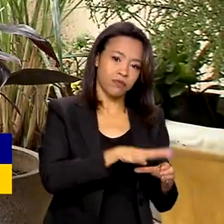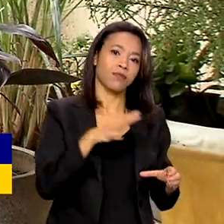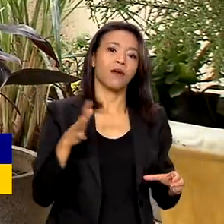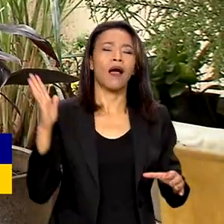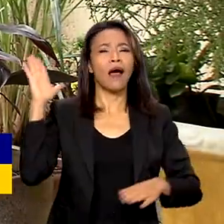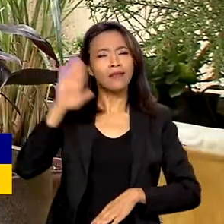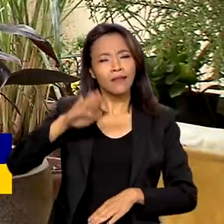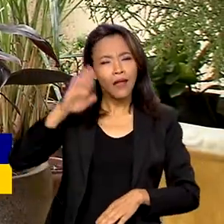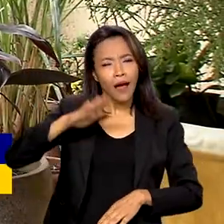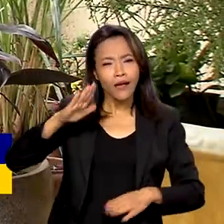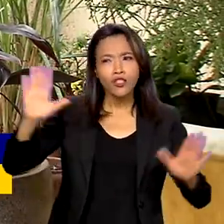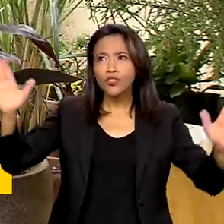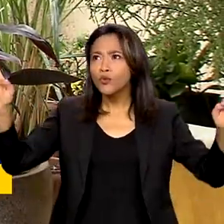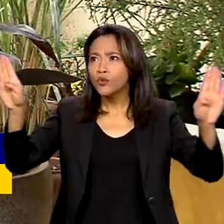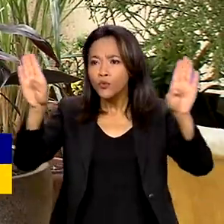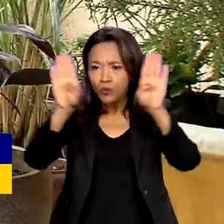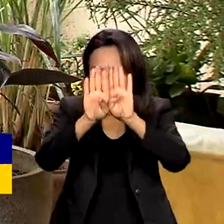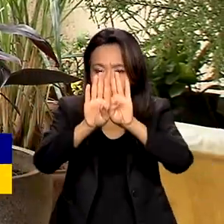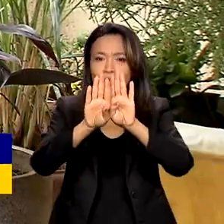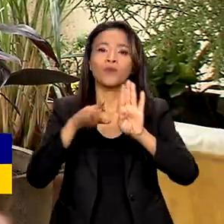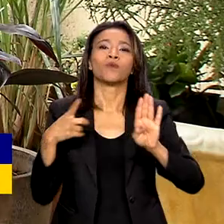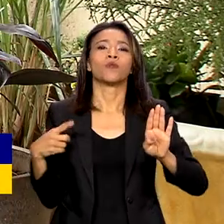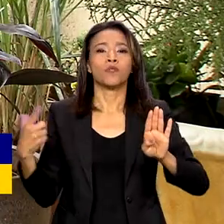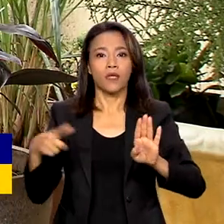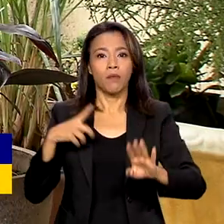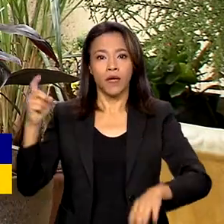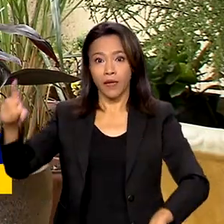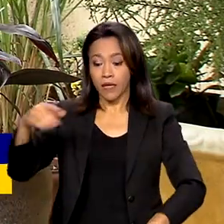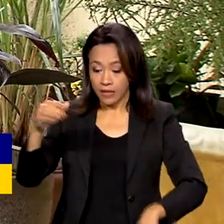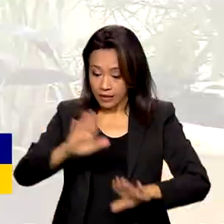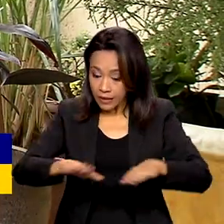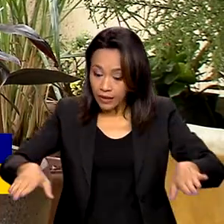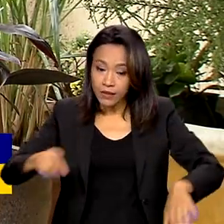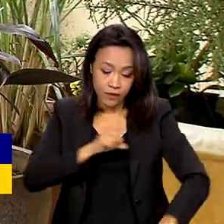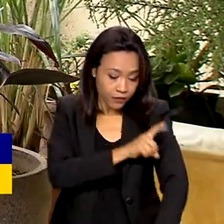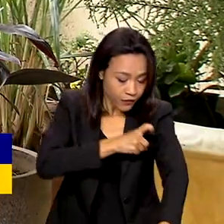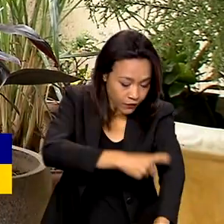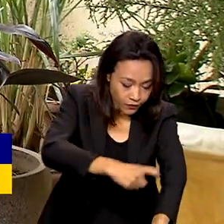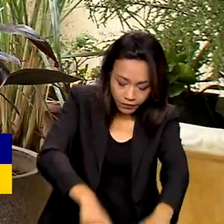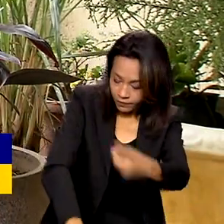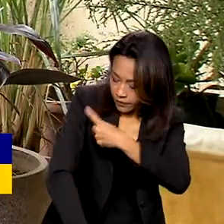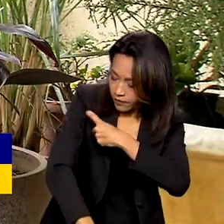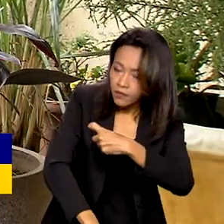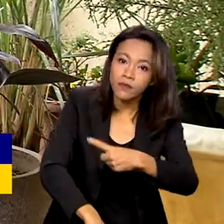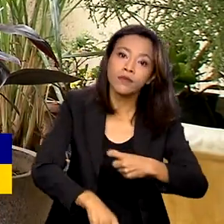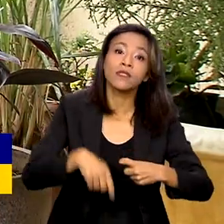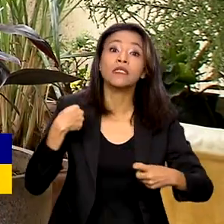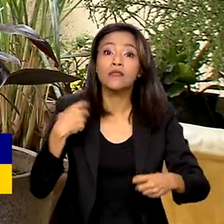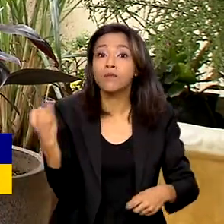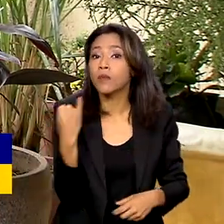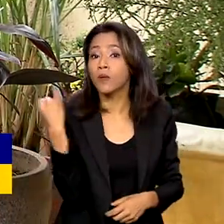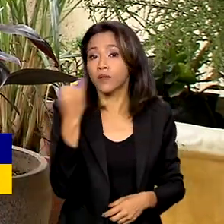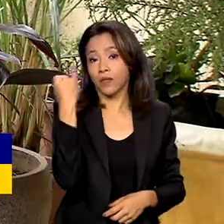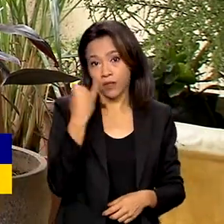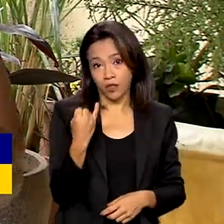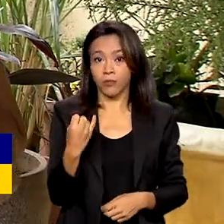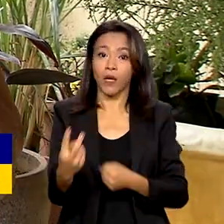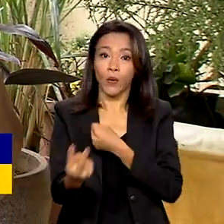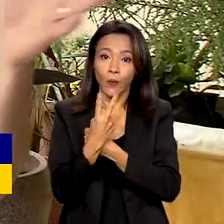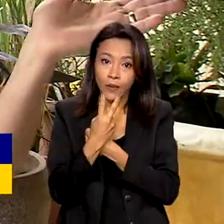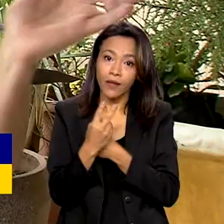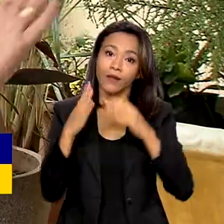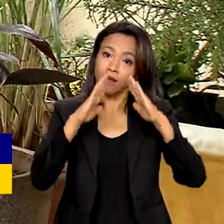as janelas mais cedo passa repelente né nas crianças principalmente é importante para o nosso cuidado assim da casa